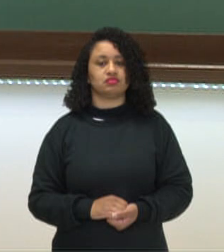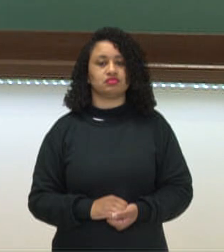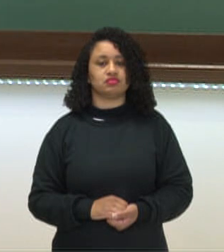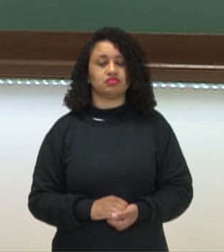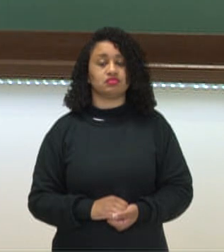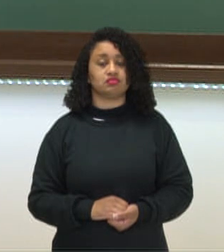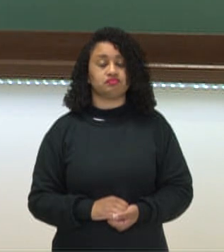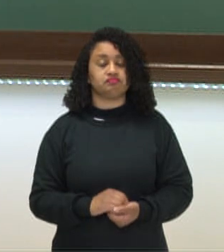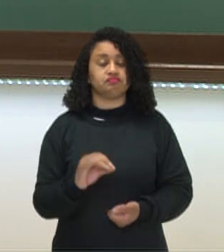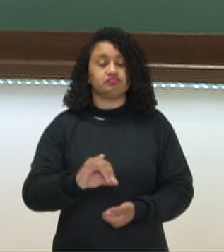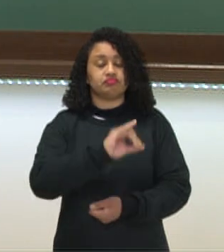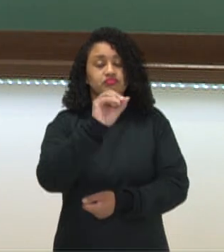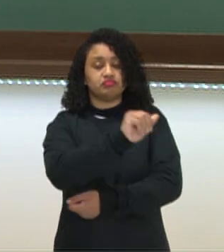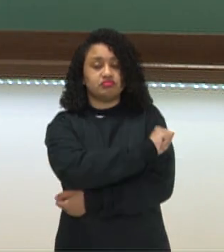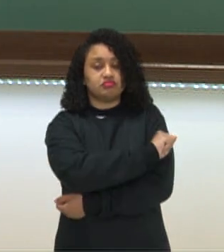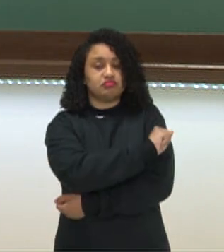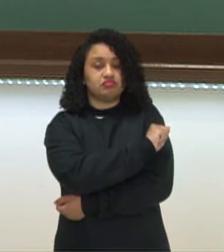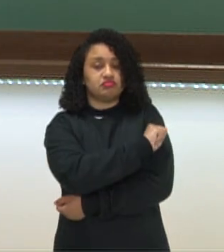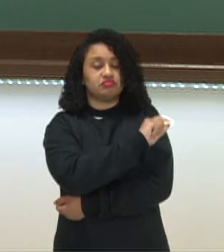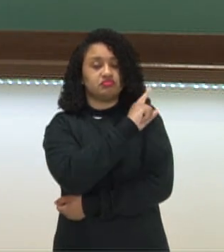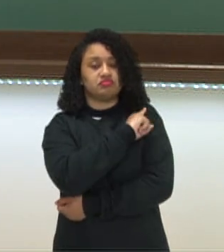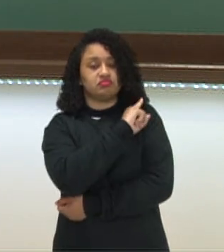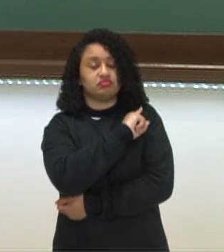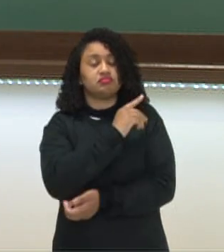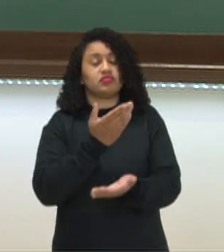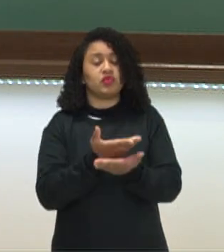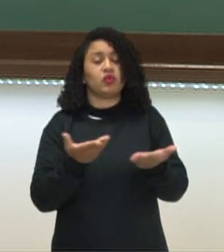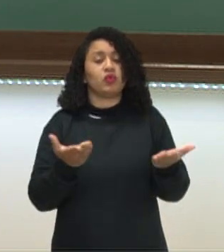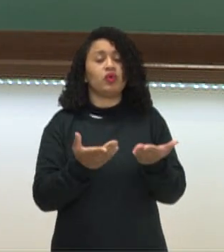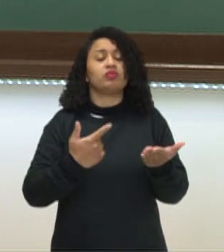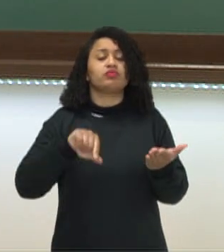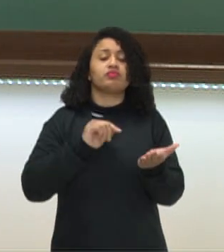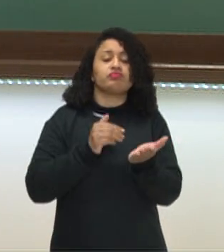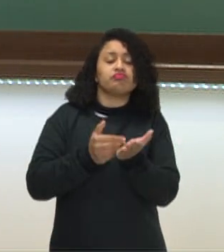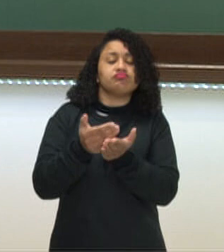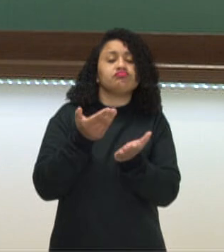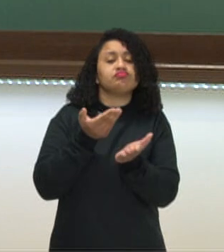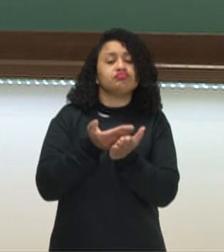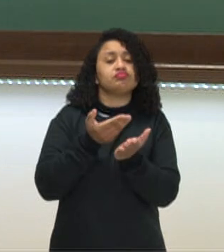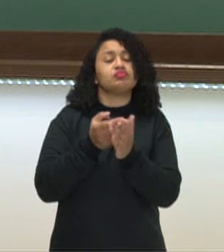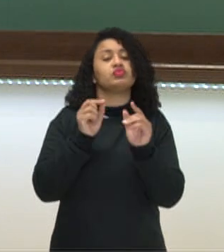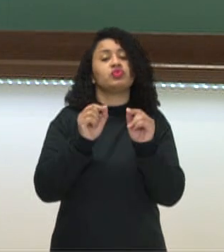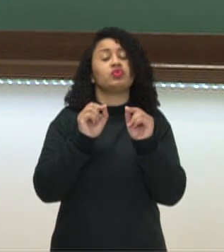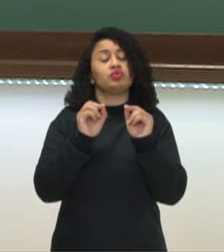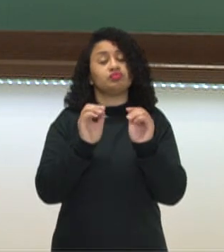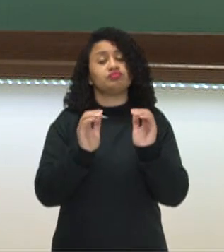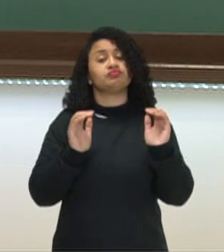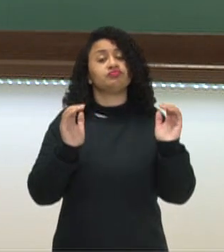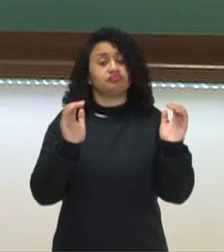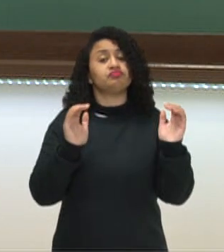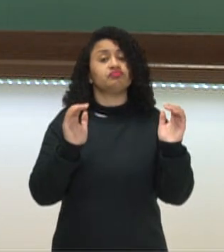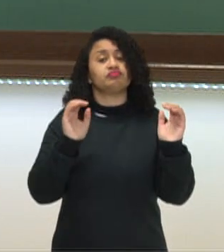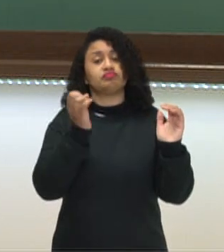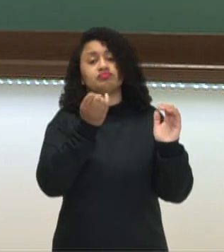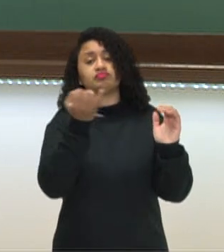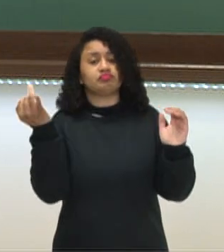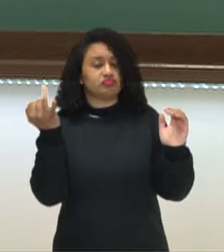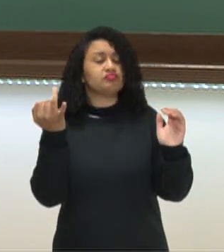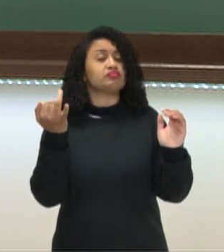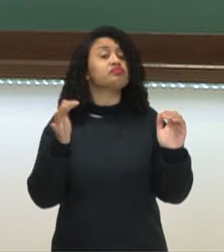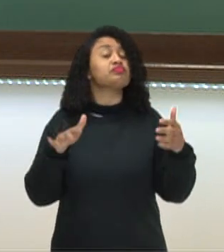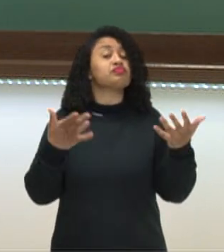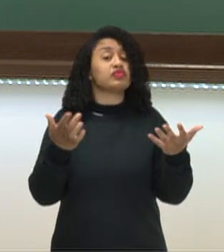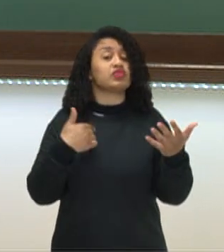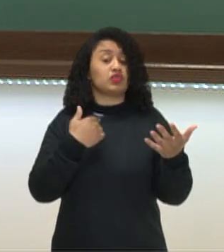Olá, estudante da primeira série. Nesta aula, nós vamos iniciar o estudo de função exponencial. Então, nós vamos ver sobre